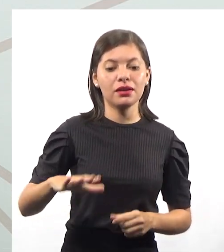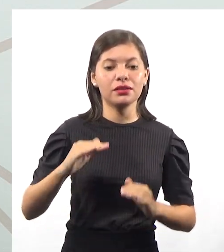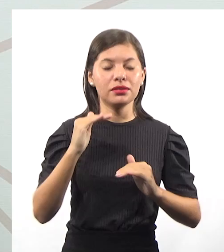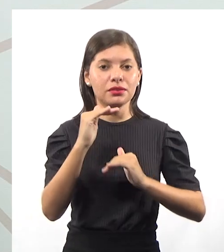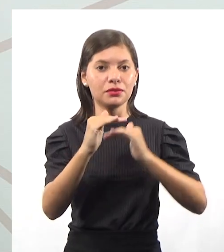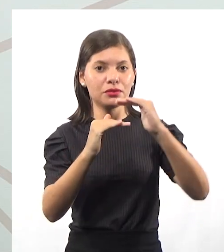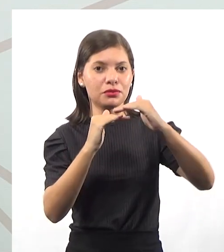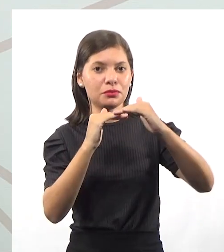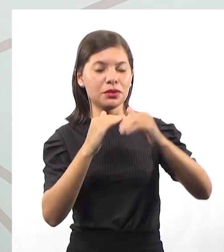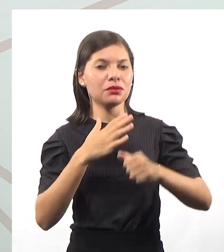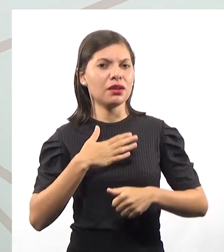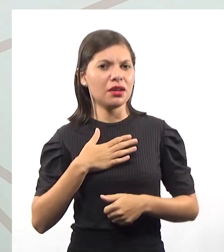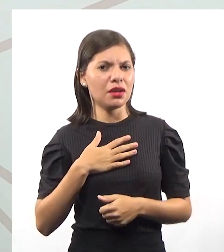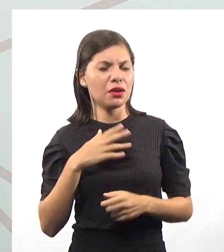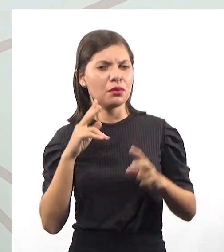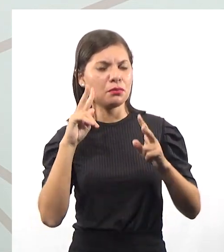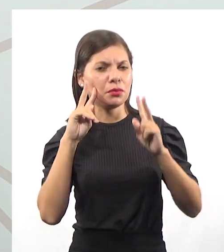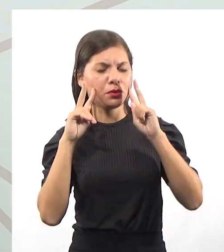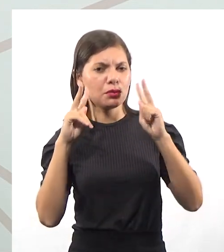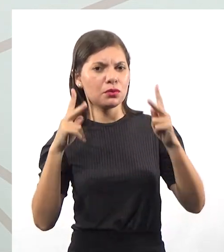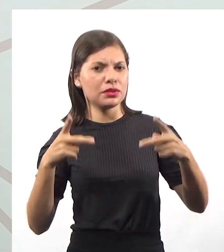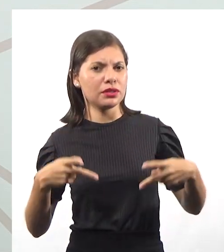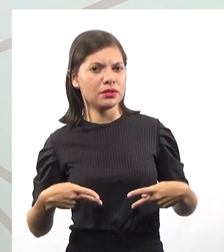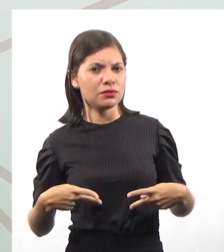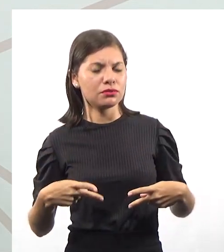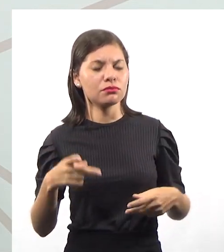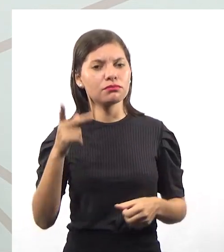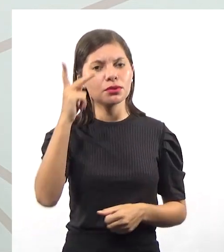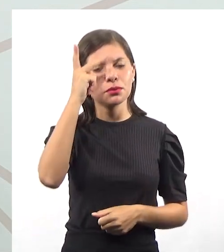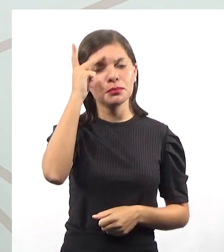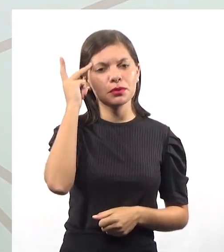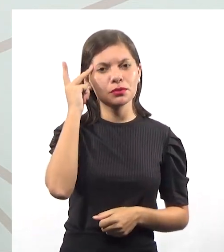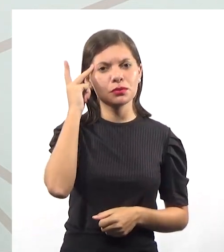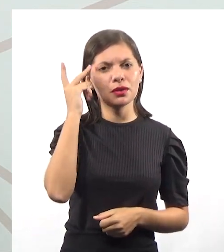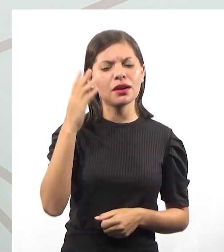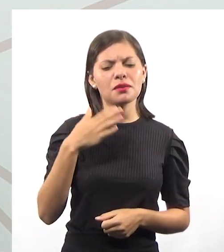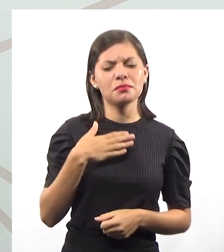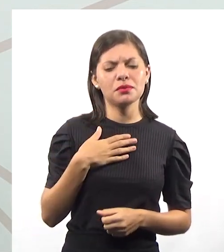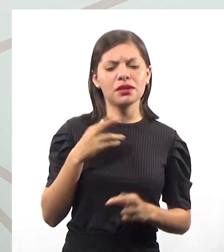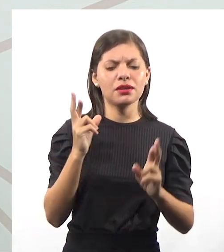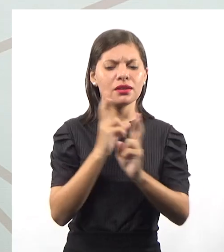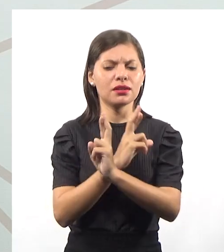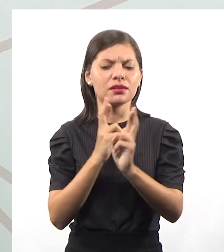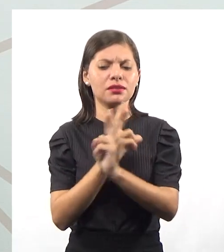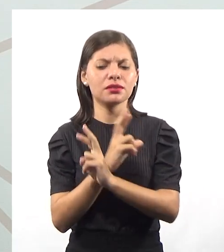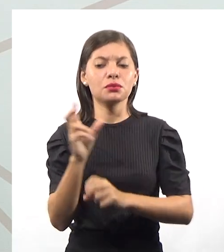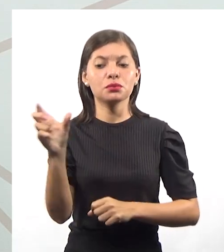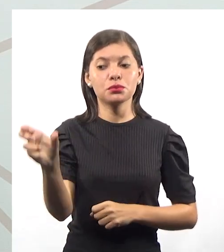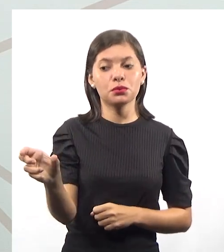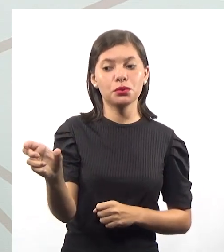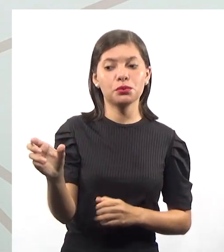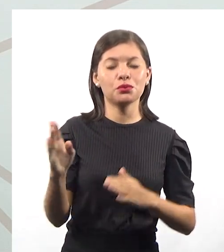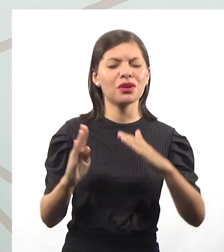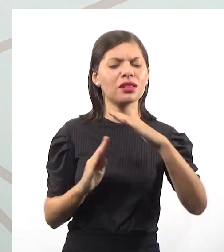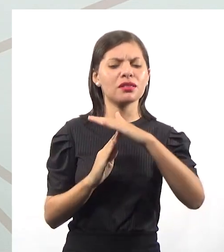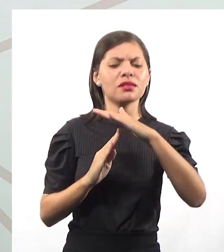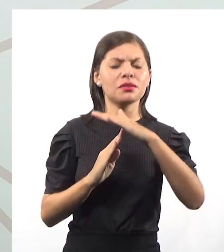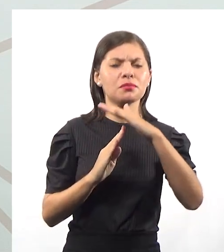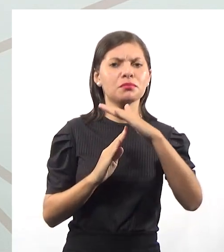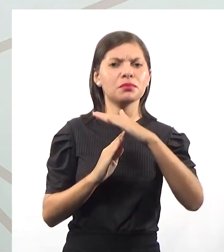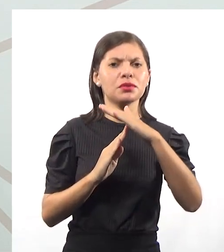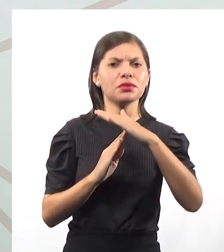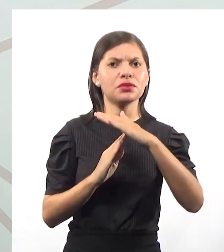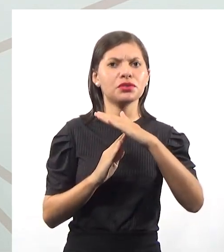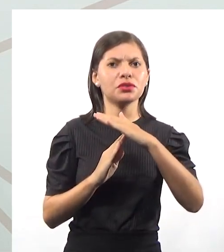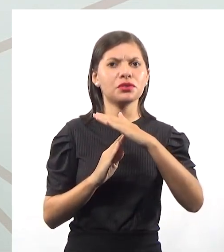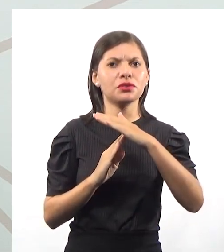de desenvolvimento proximal. Então, eu já me conheço enquanto sujeito, mas a minha relação com o outro, que hora que eu não